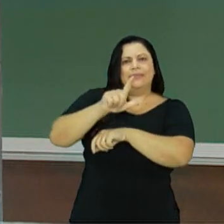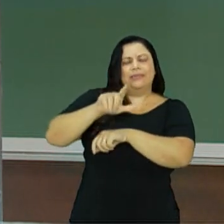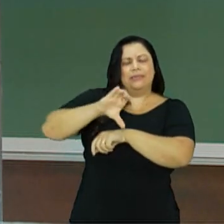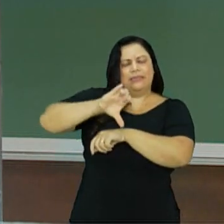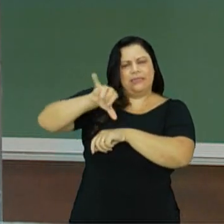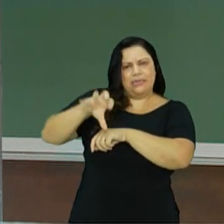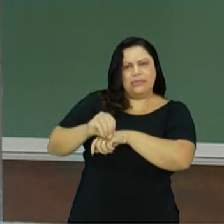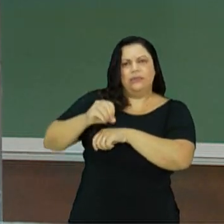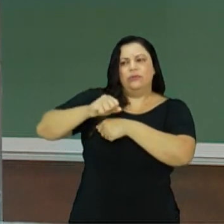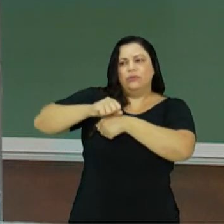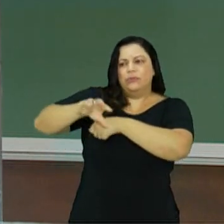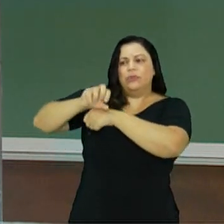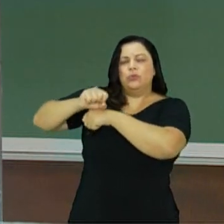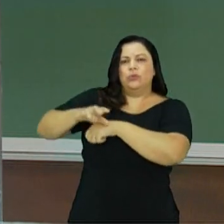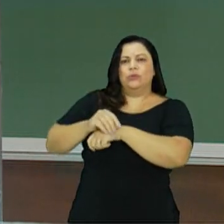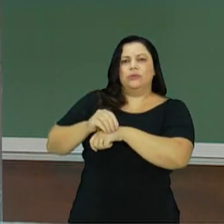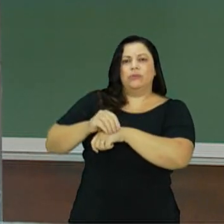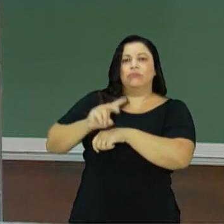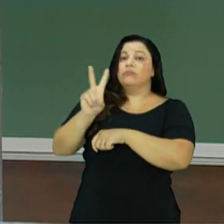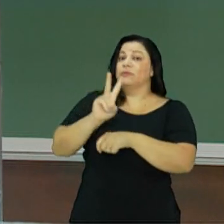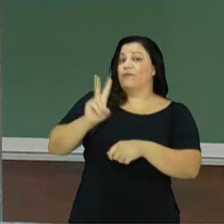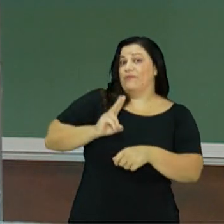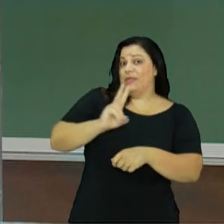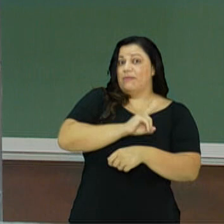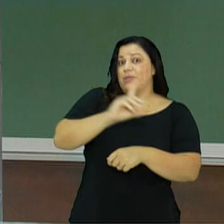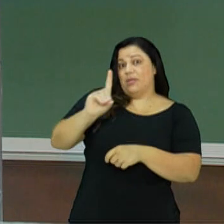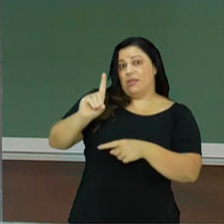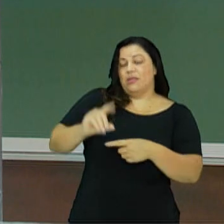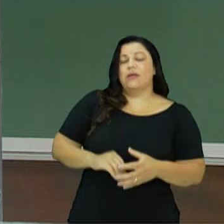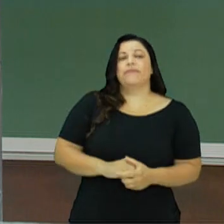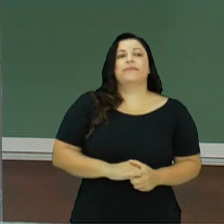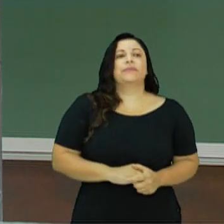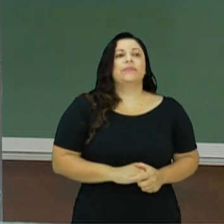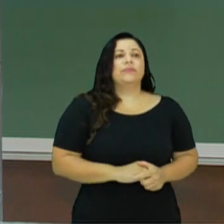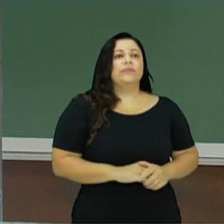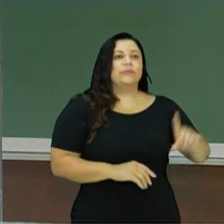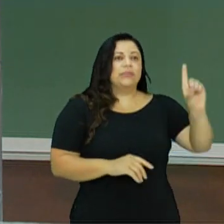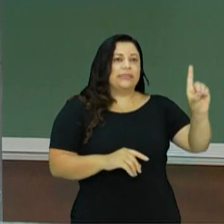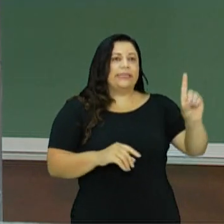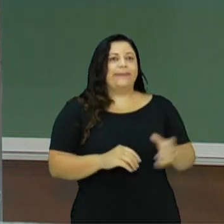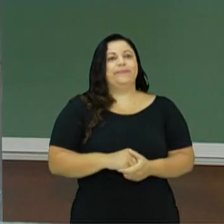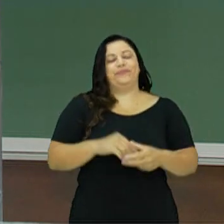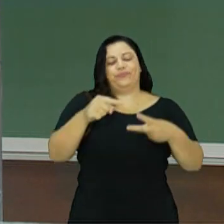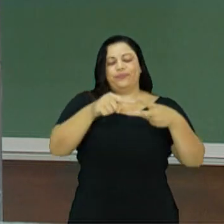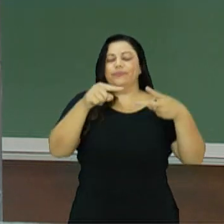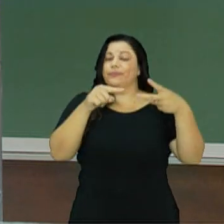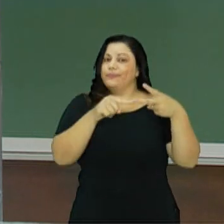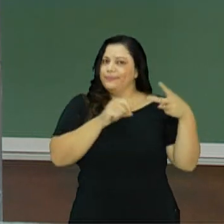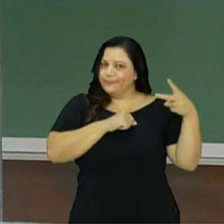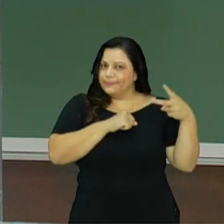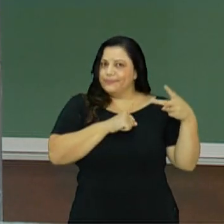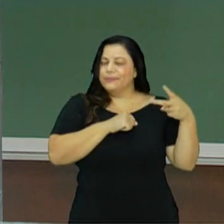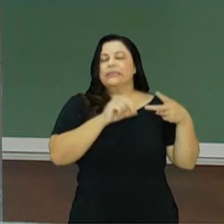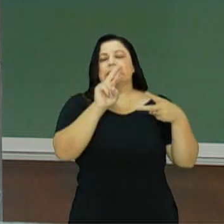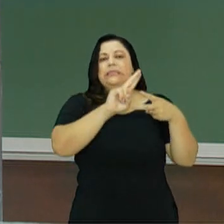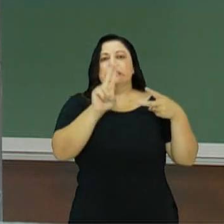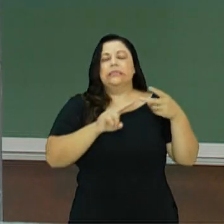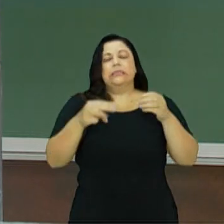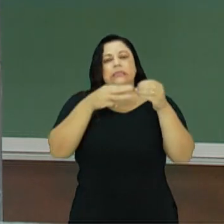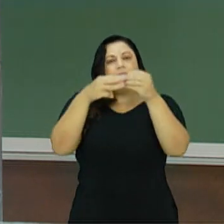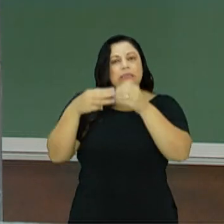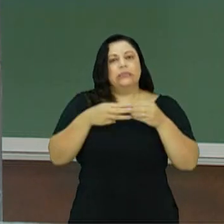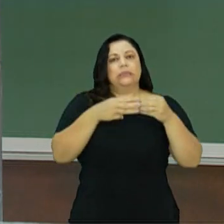absorção de vitamina D. Letra D, os osteoblastos e os osteoclastos são células